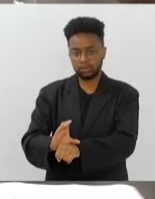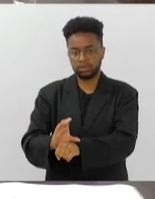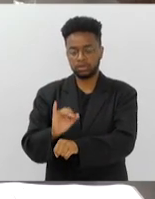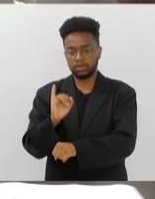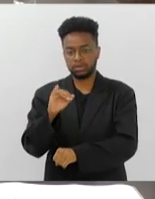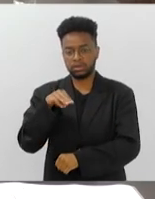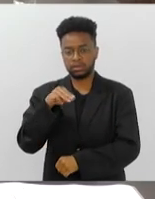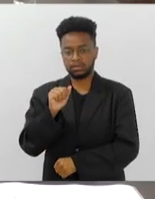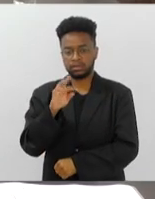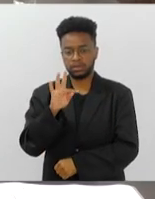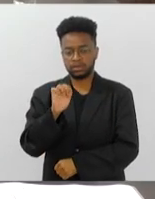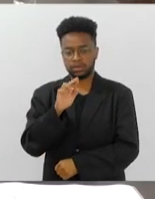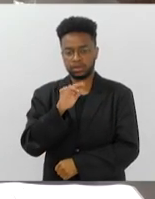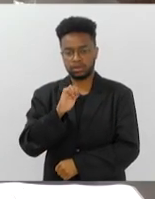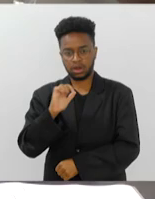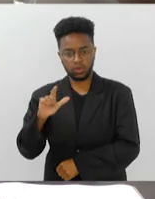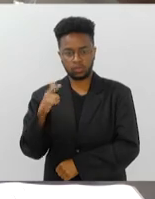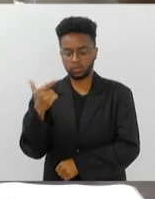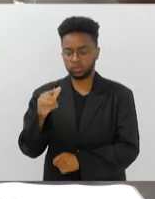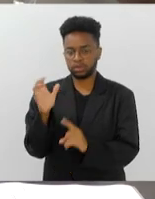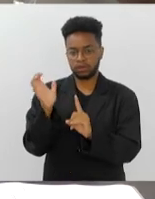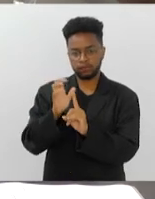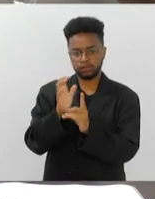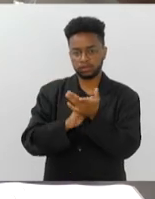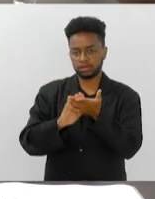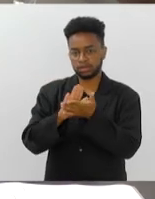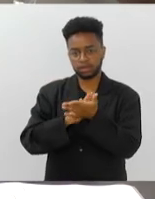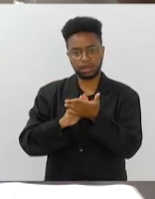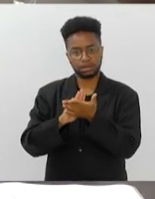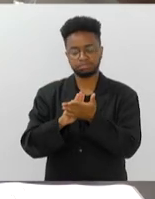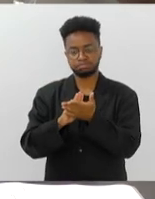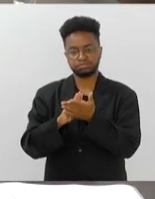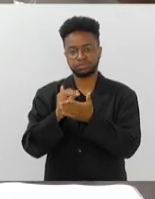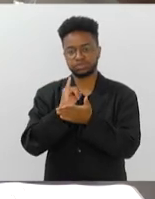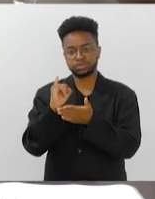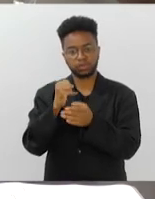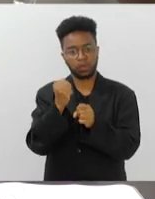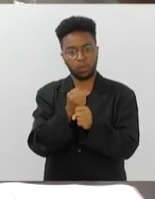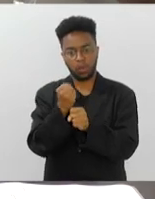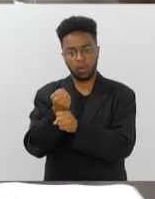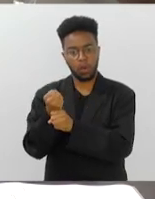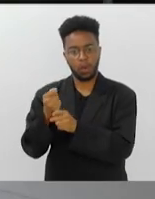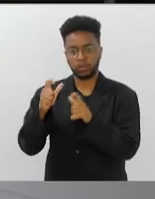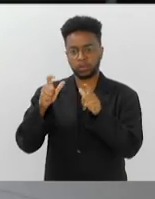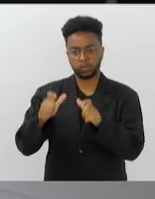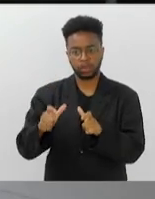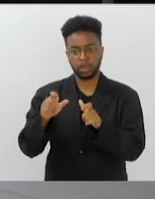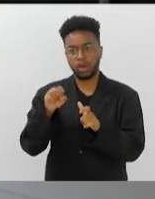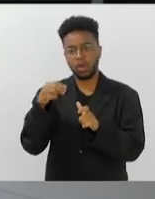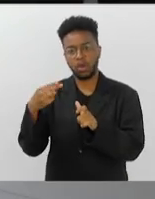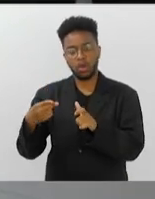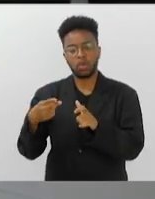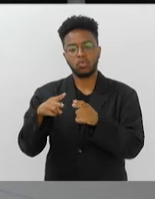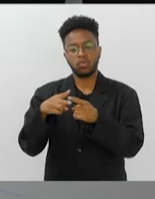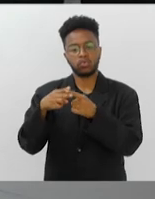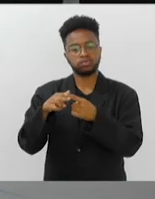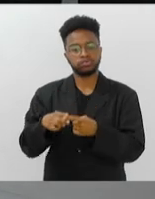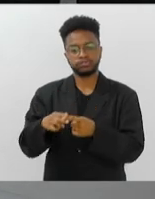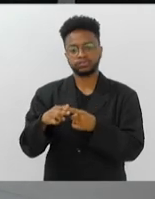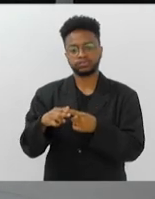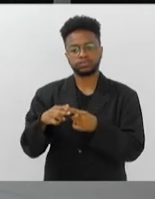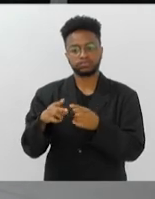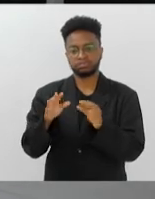imaterial não gera nenhum impacto para a construção, para a obra, para a restrição de manutenção de fachada, nada